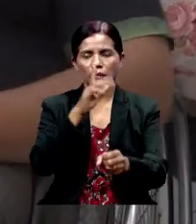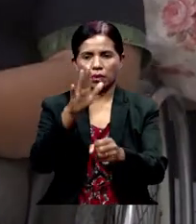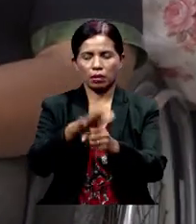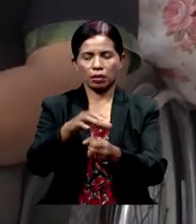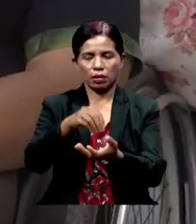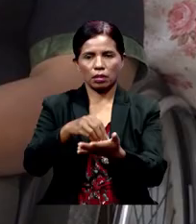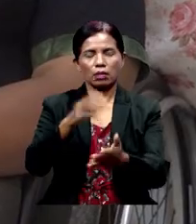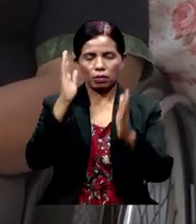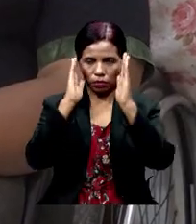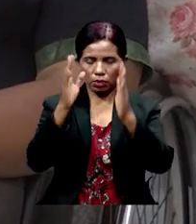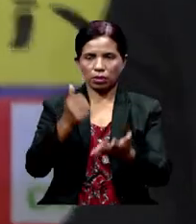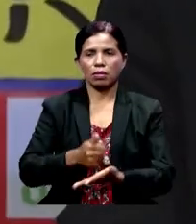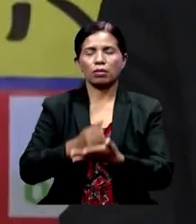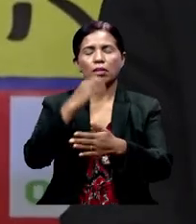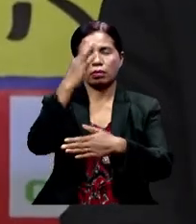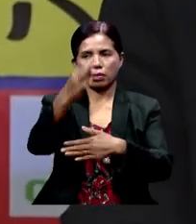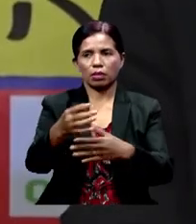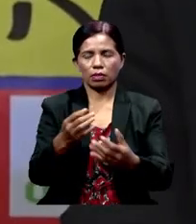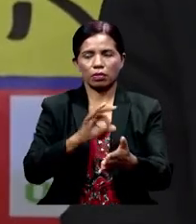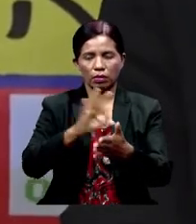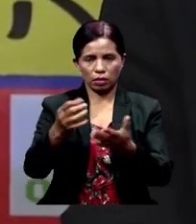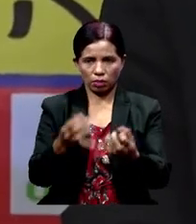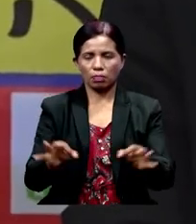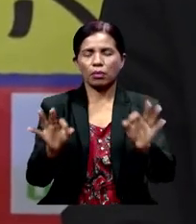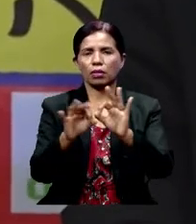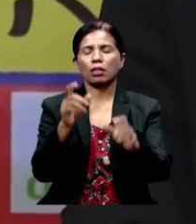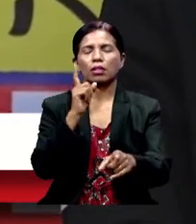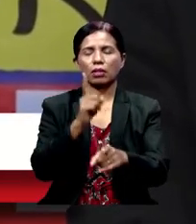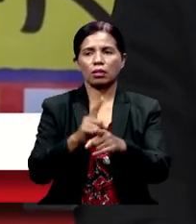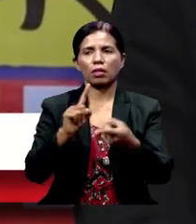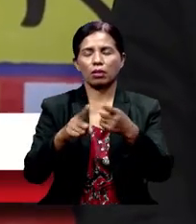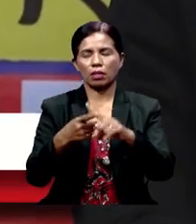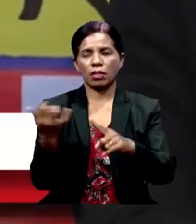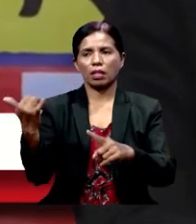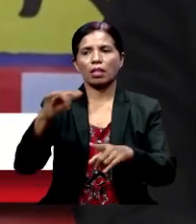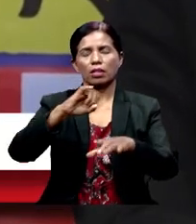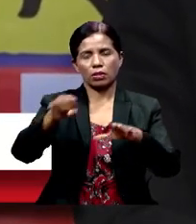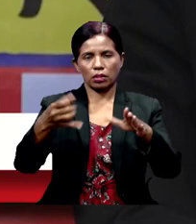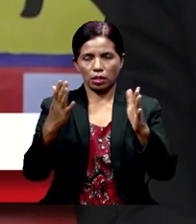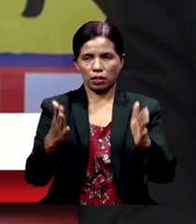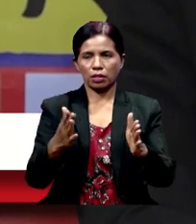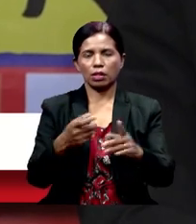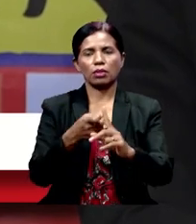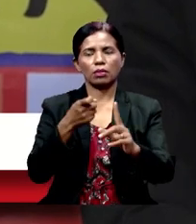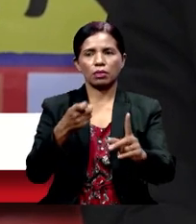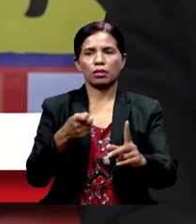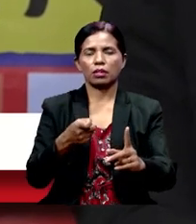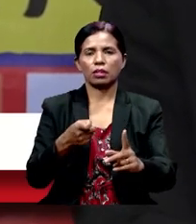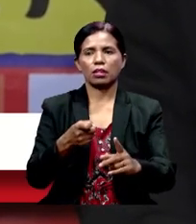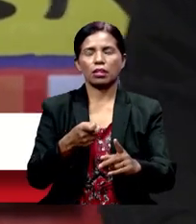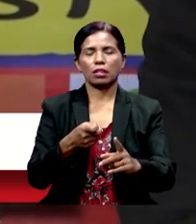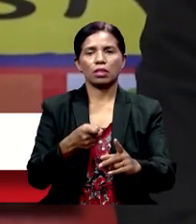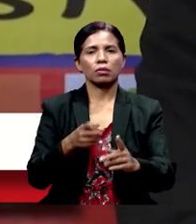e o futuro. Formação é importante, teves. Ba colega jornalista sira, os imprensa,